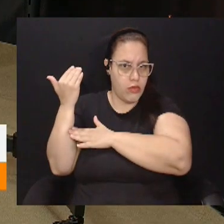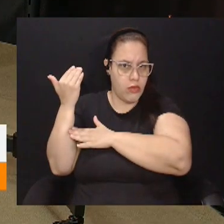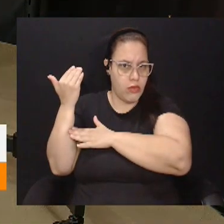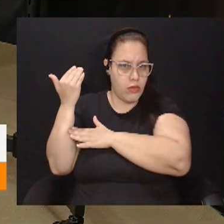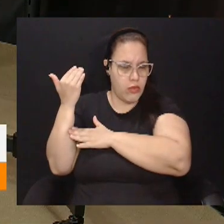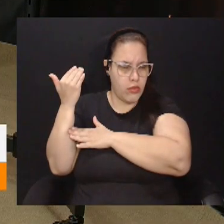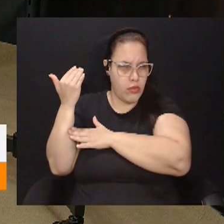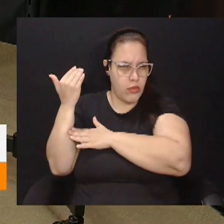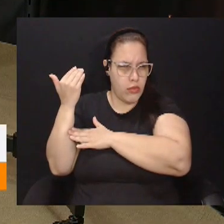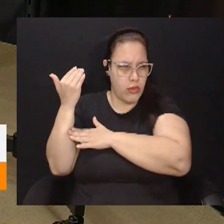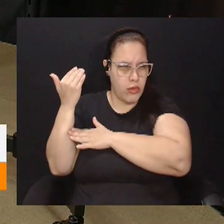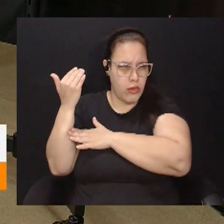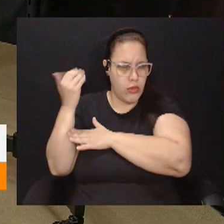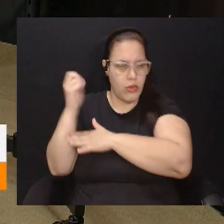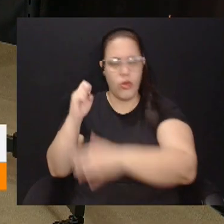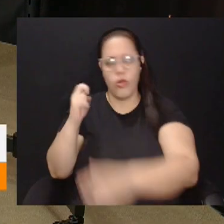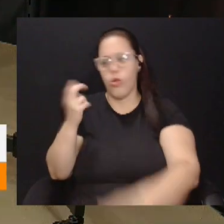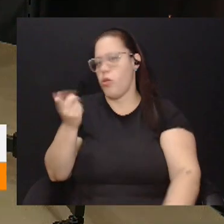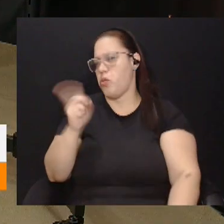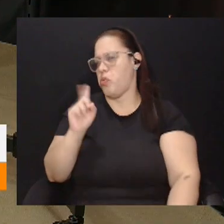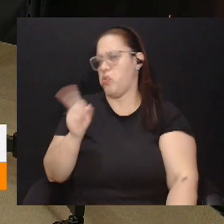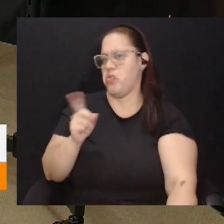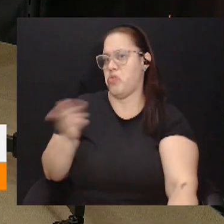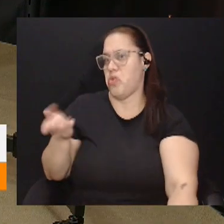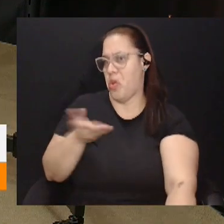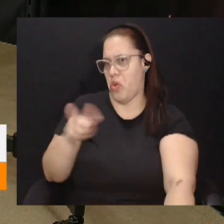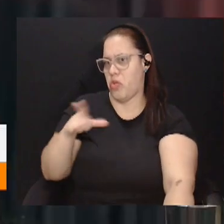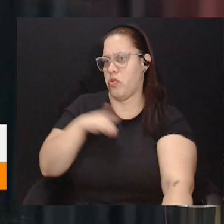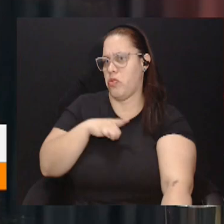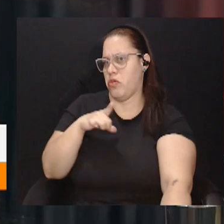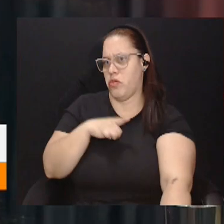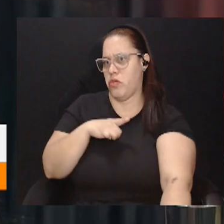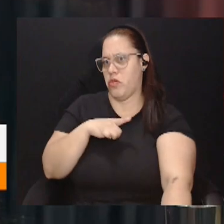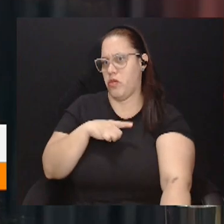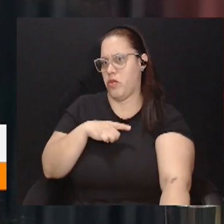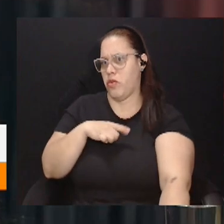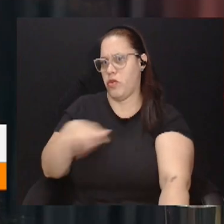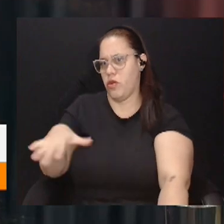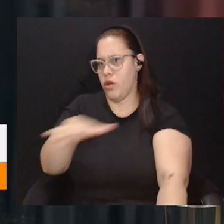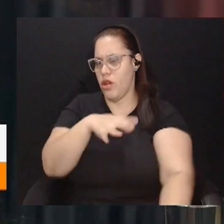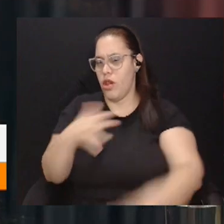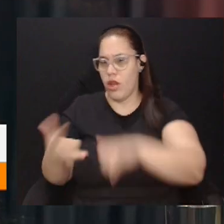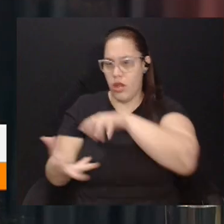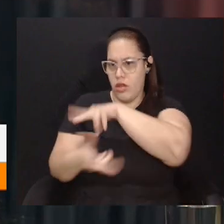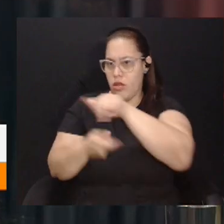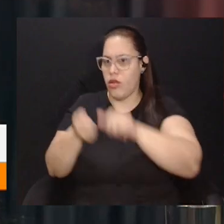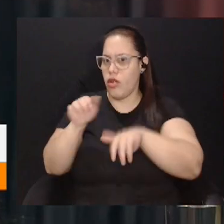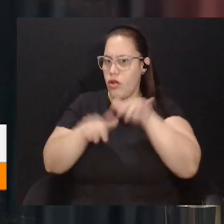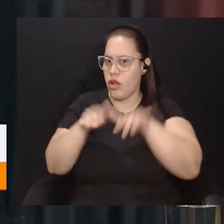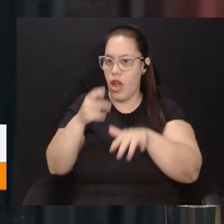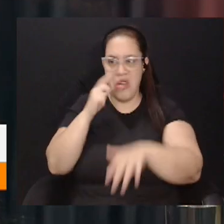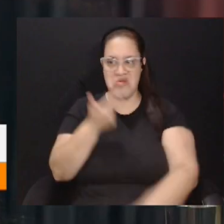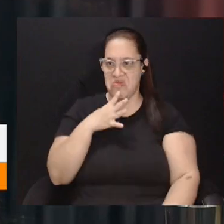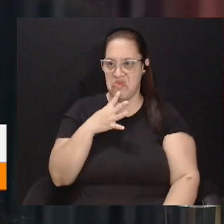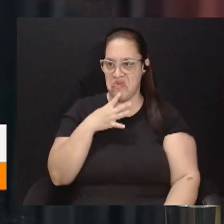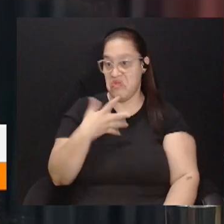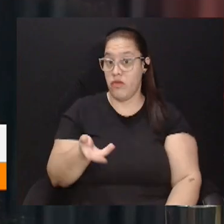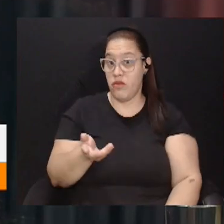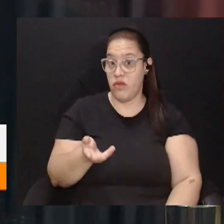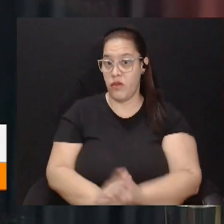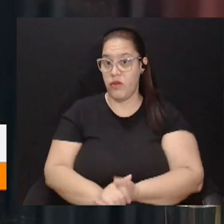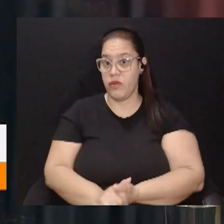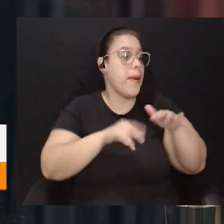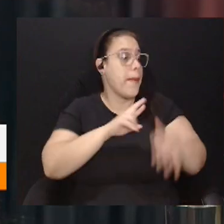que não tem, falado tanto sobre? As religiões encontram, inúmeras maneiras